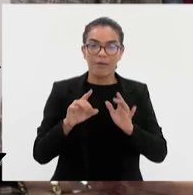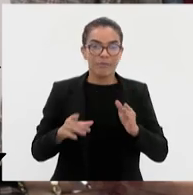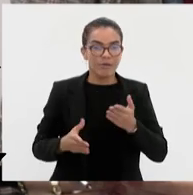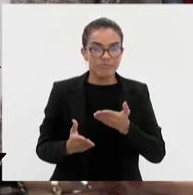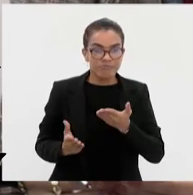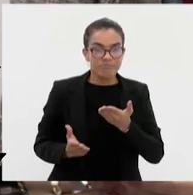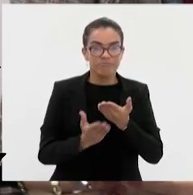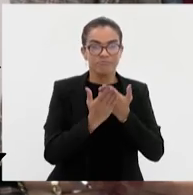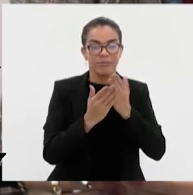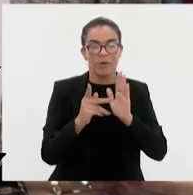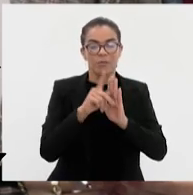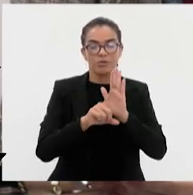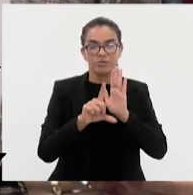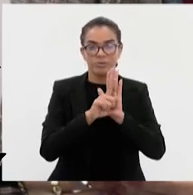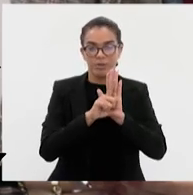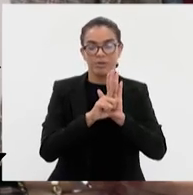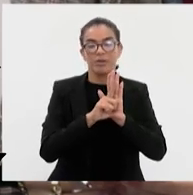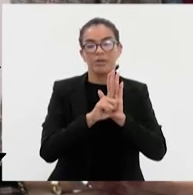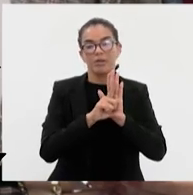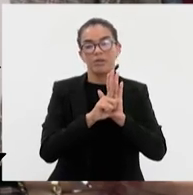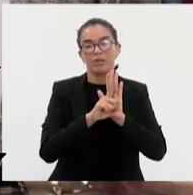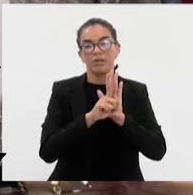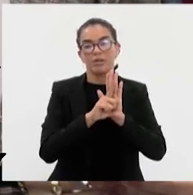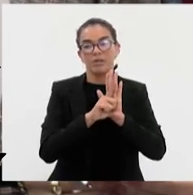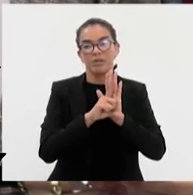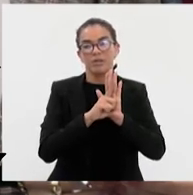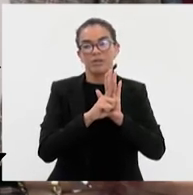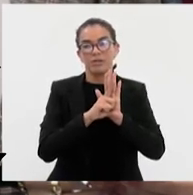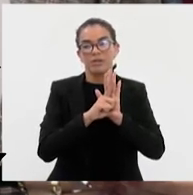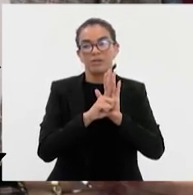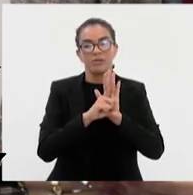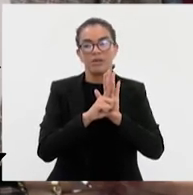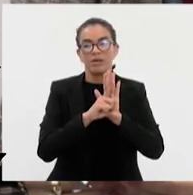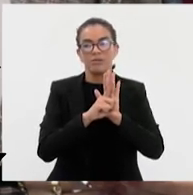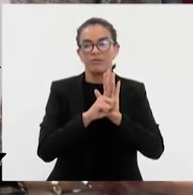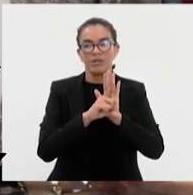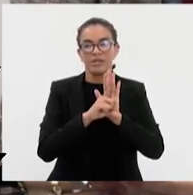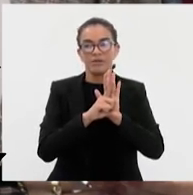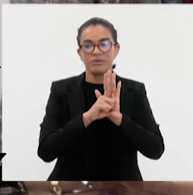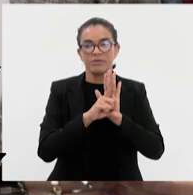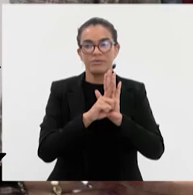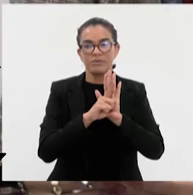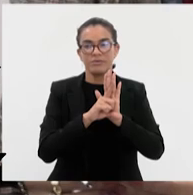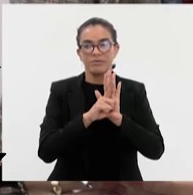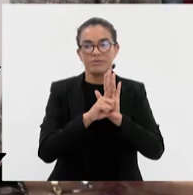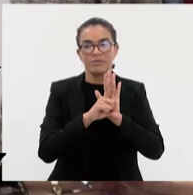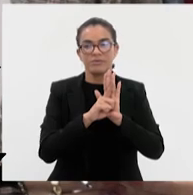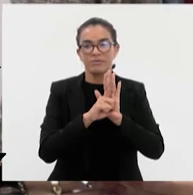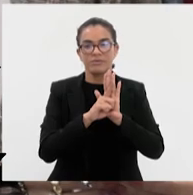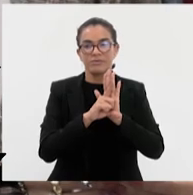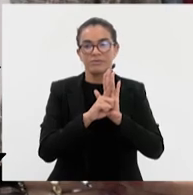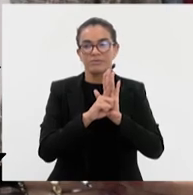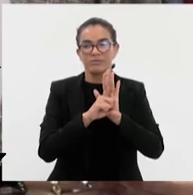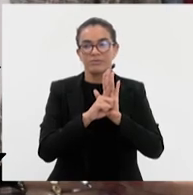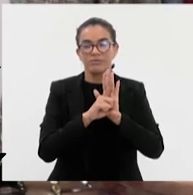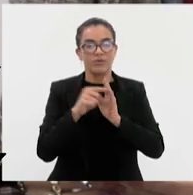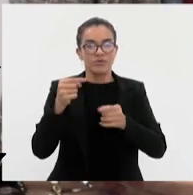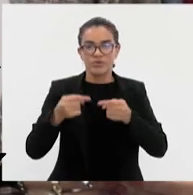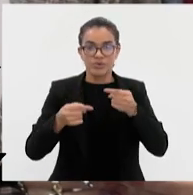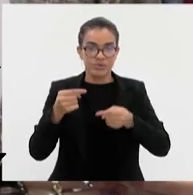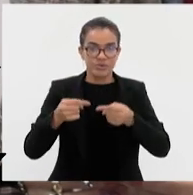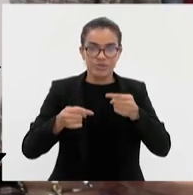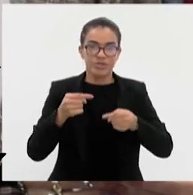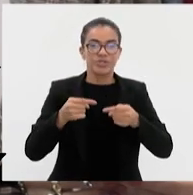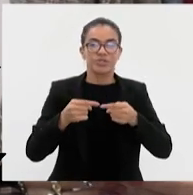anexação ao projeto de lei número 4.973, de 2021. Para discutir? Não havendo quem